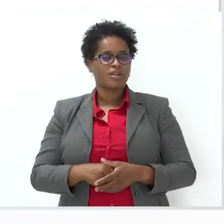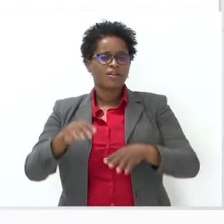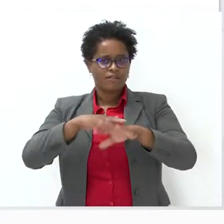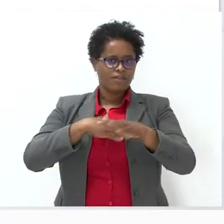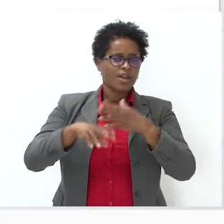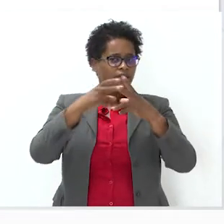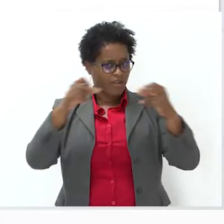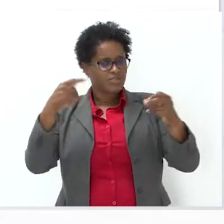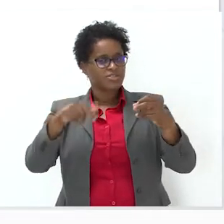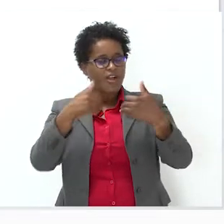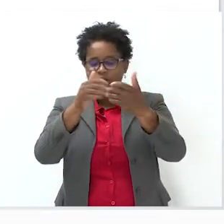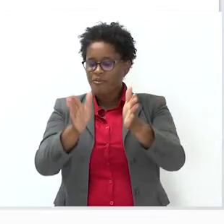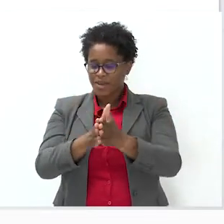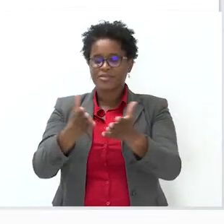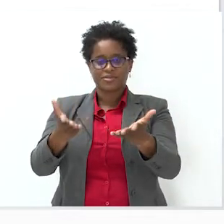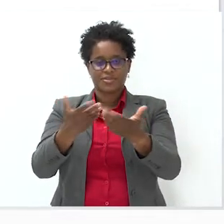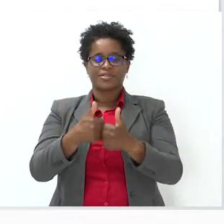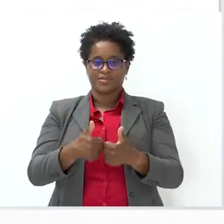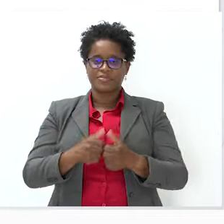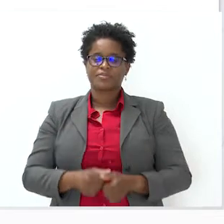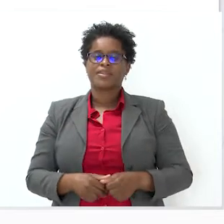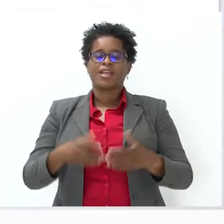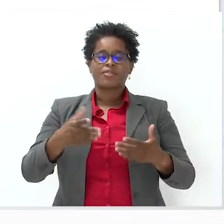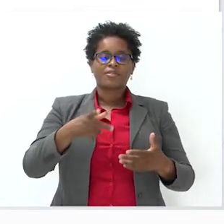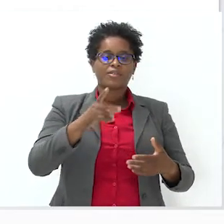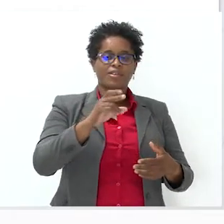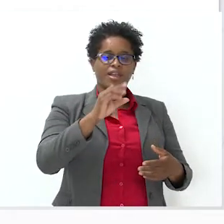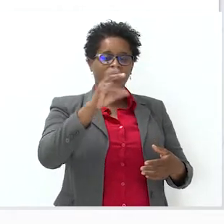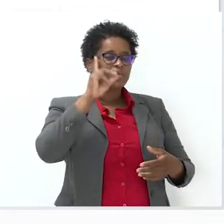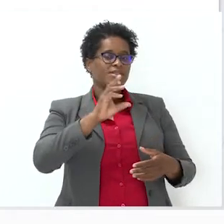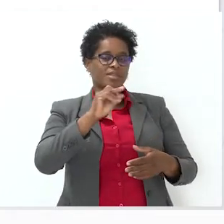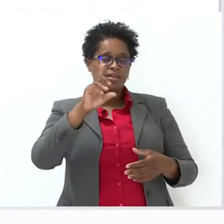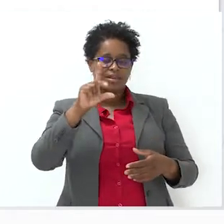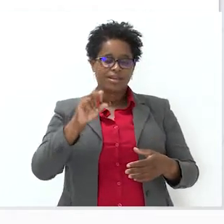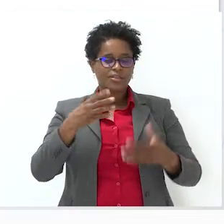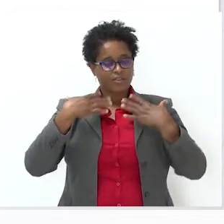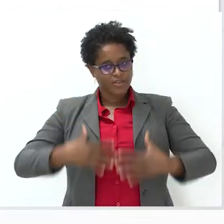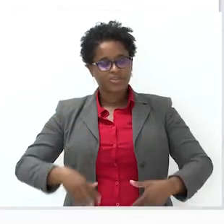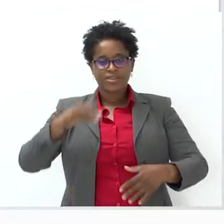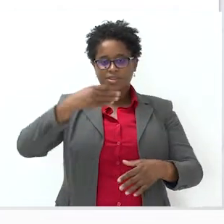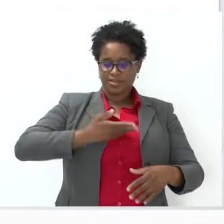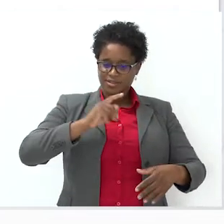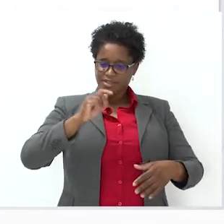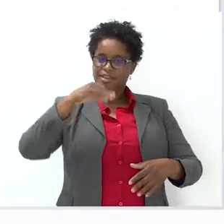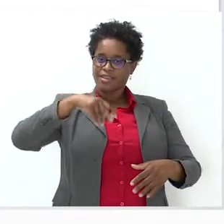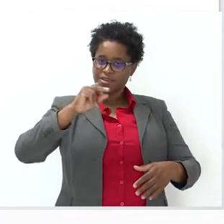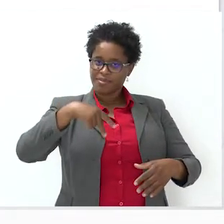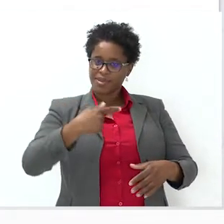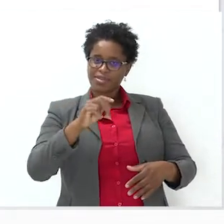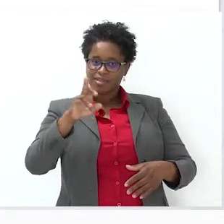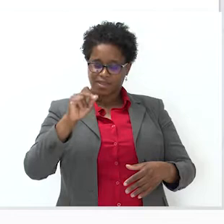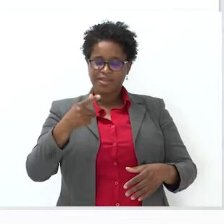agora a frase está com sentido. A Carla vestiu-se de pantera. Muito